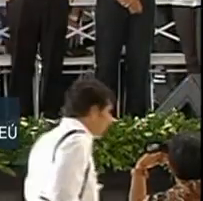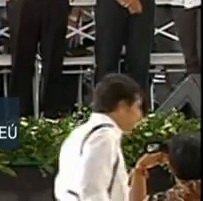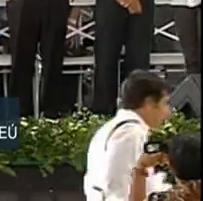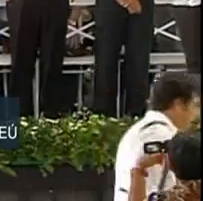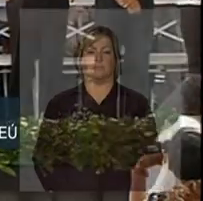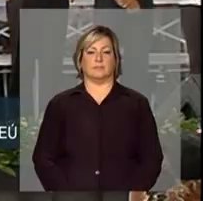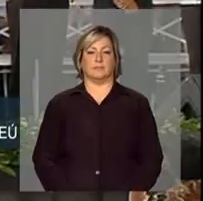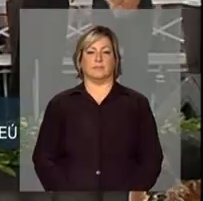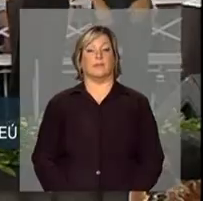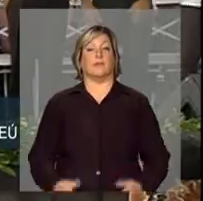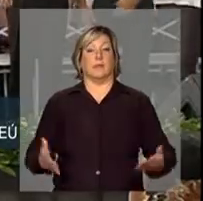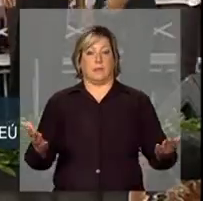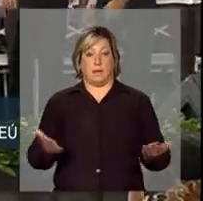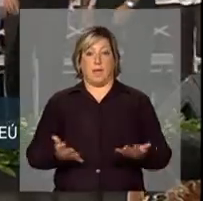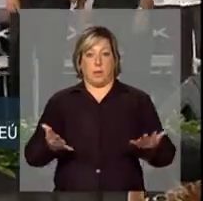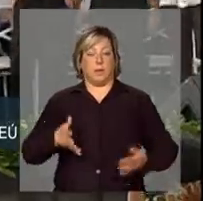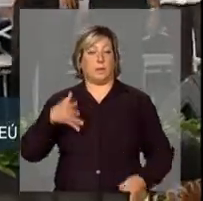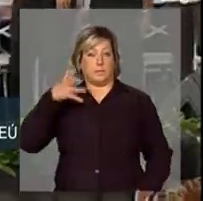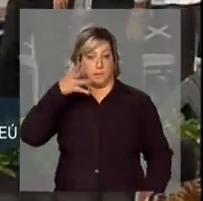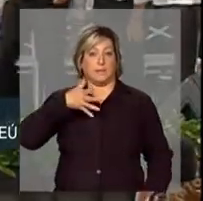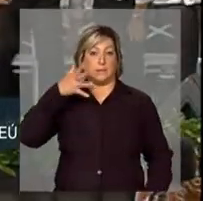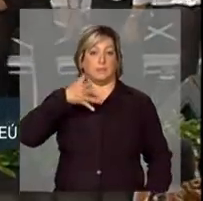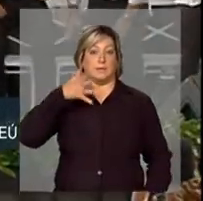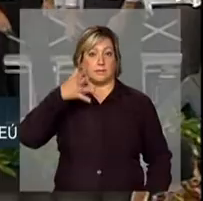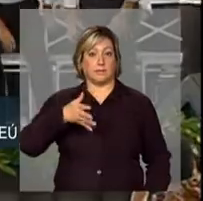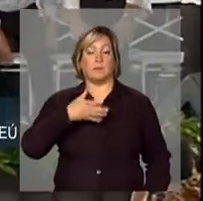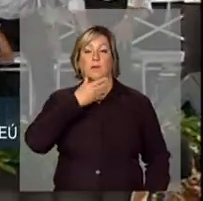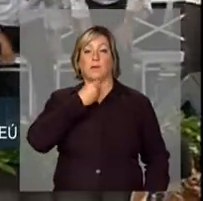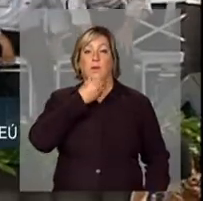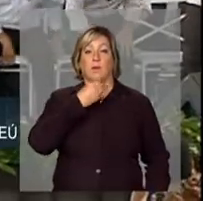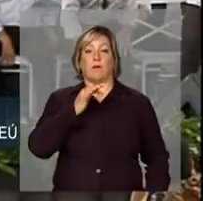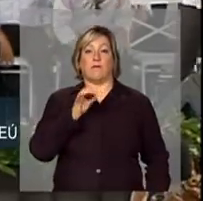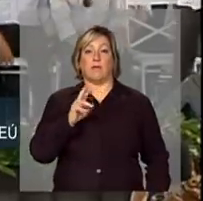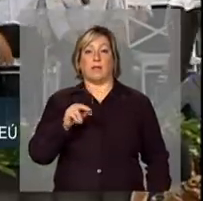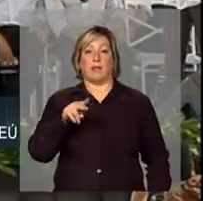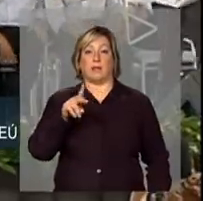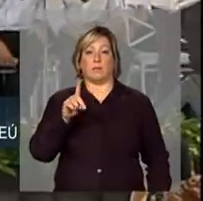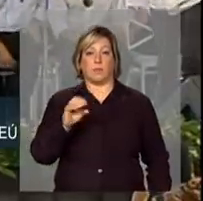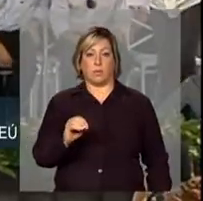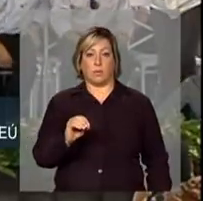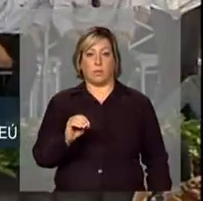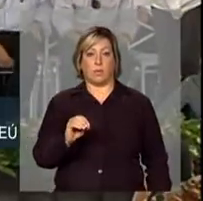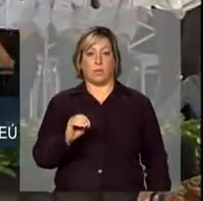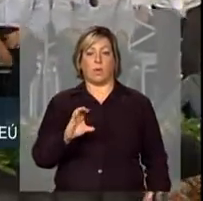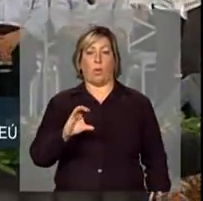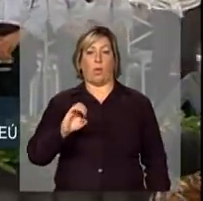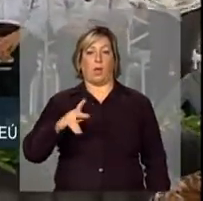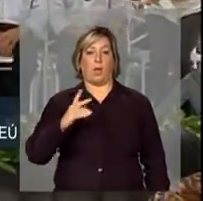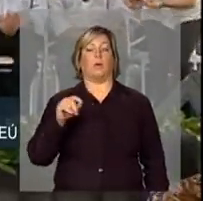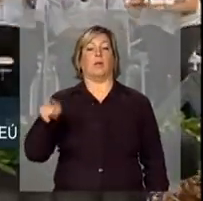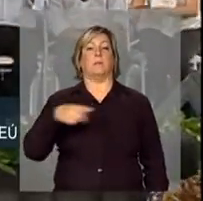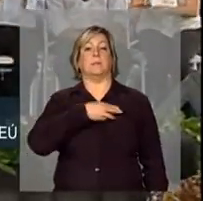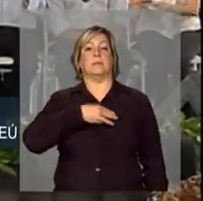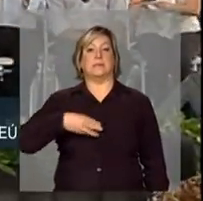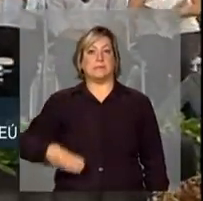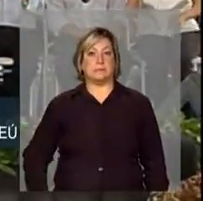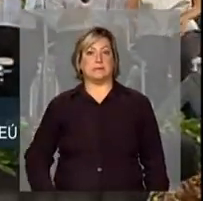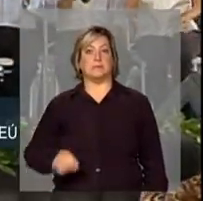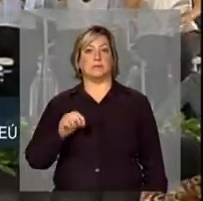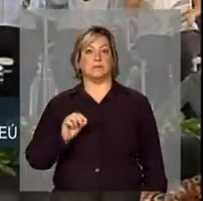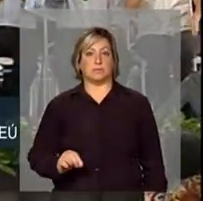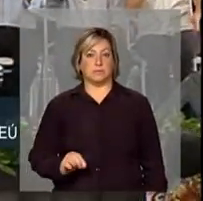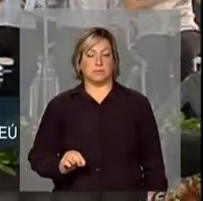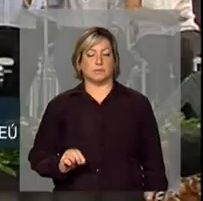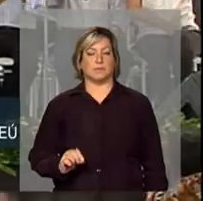Neste momento, fará uso da palavra o senhor Fernando Bezerra Coelho, ministro de Estado da